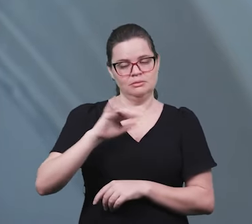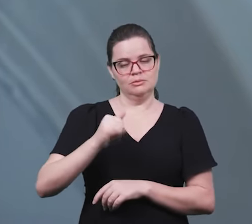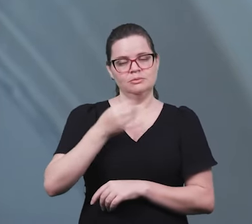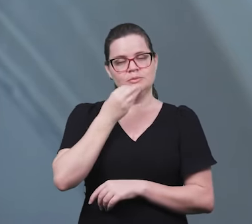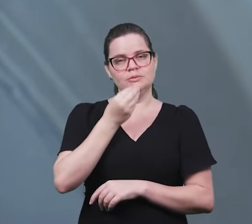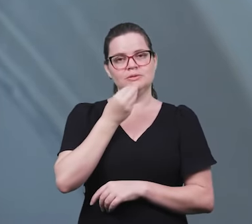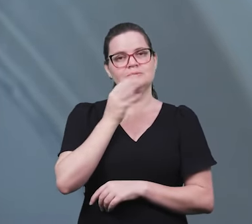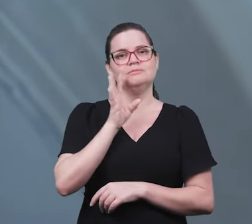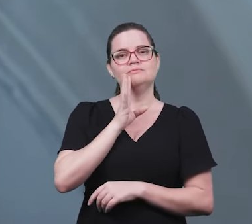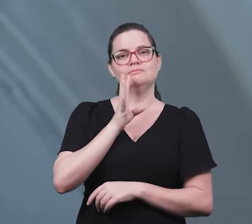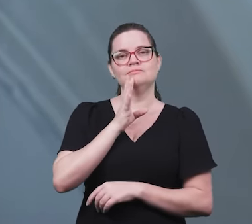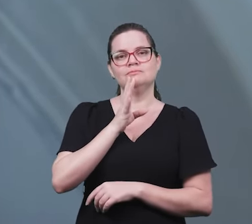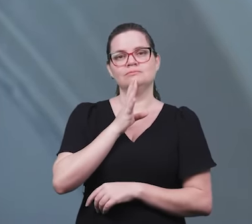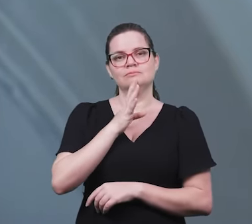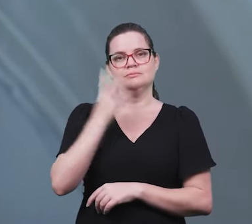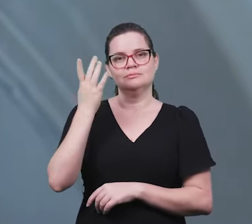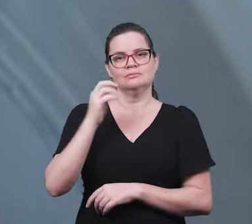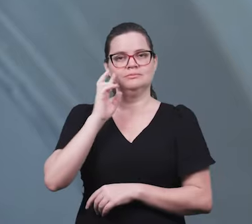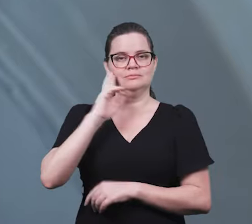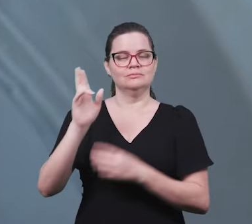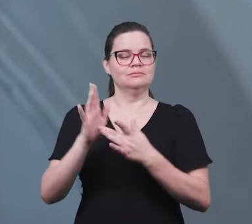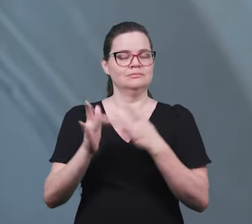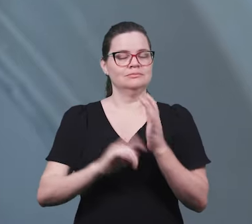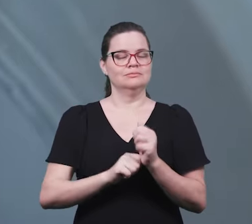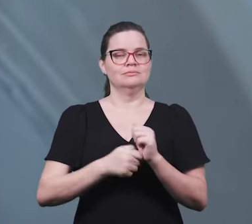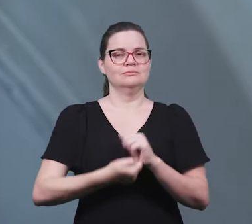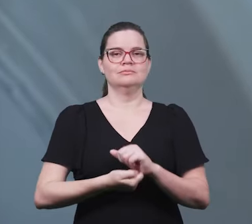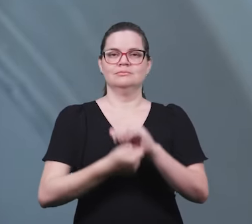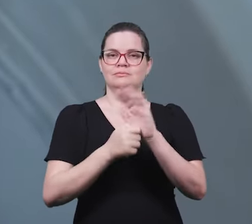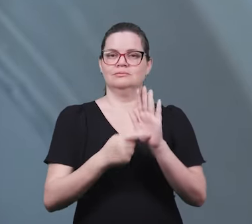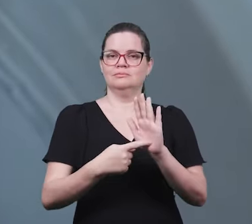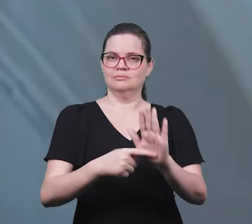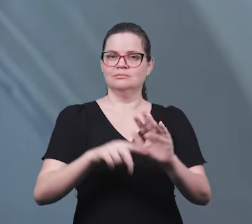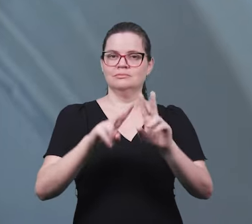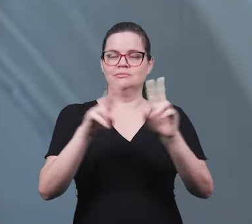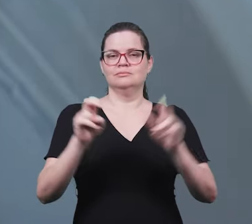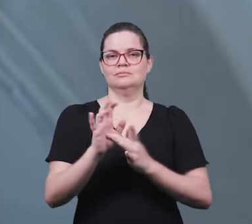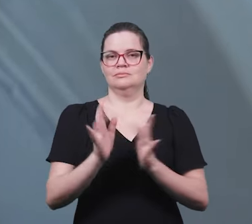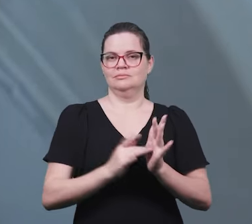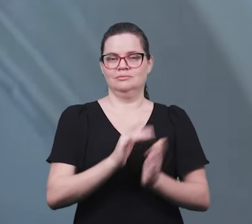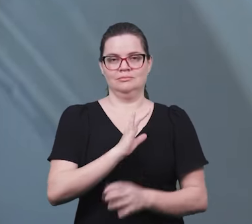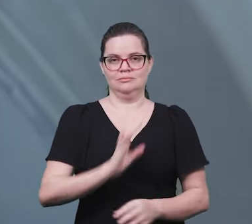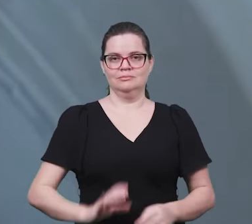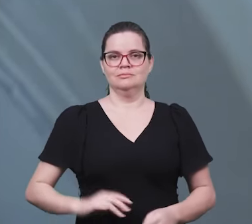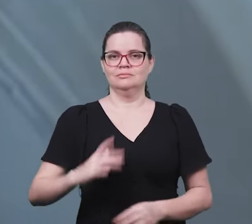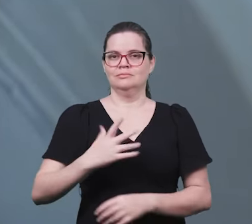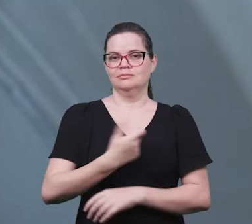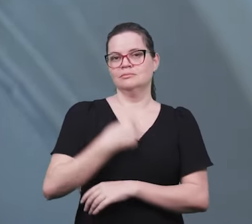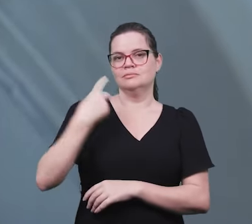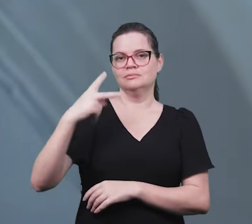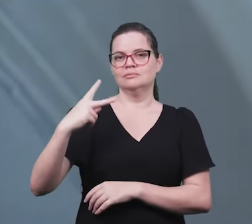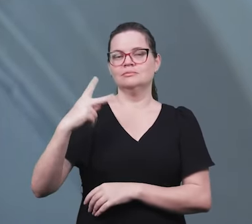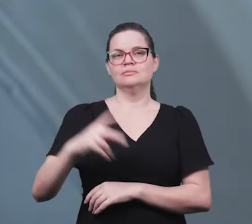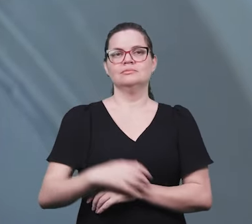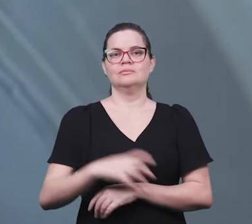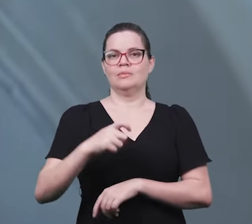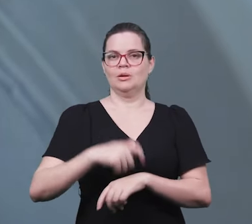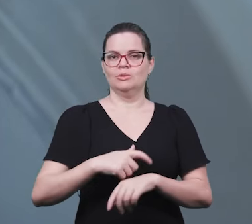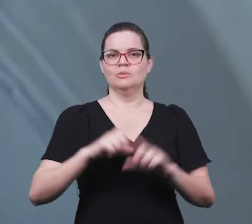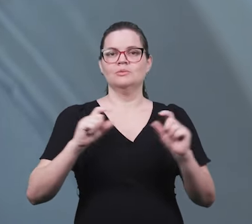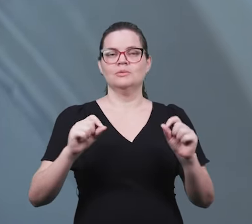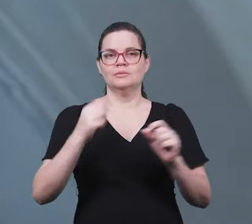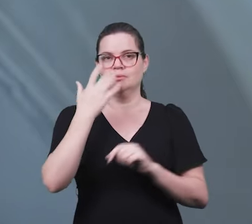oportunidade de conhecer este mistério que é a salvação em Jesus. Então, quando esta palavra vem dizendo assim,